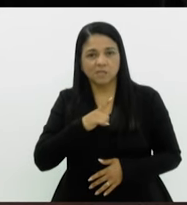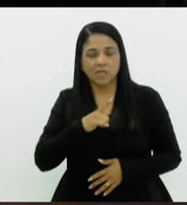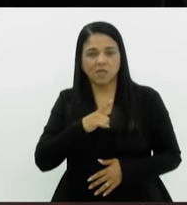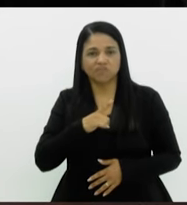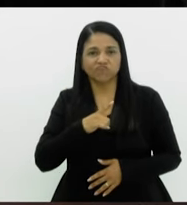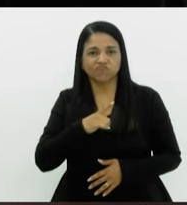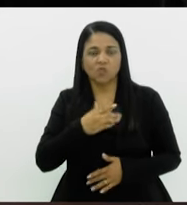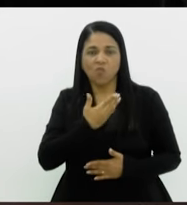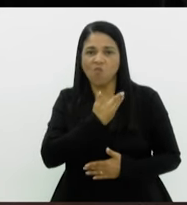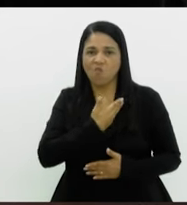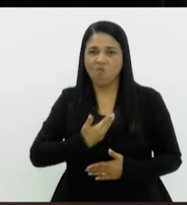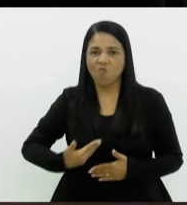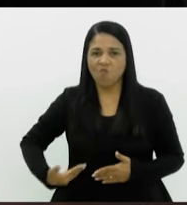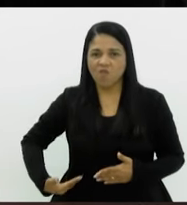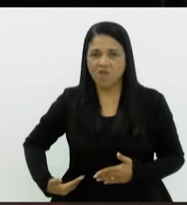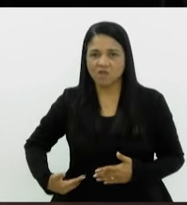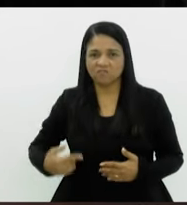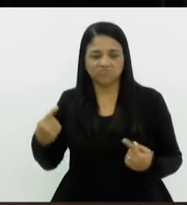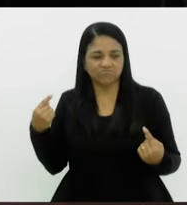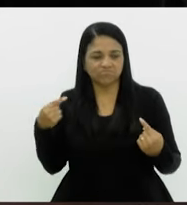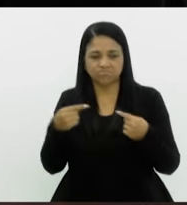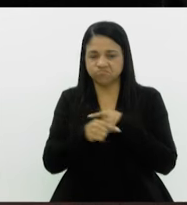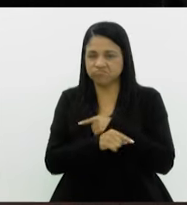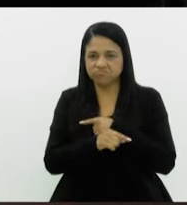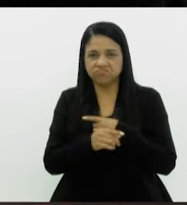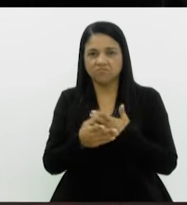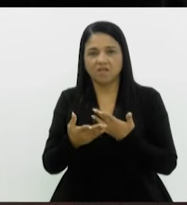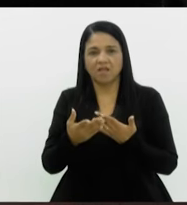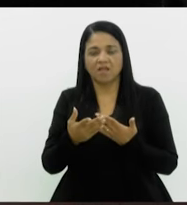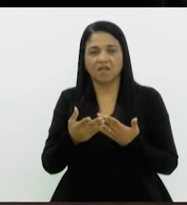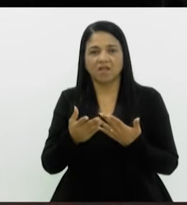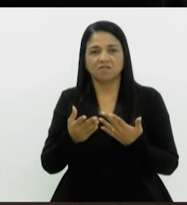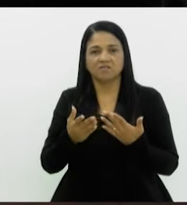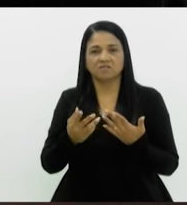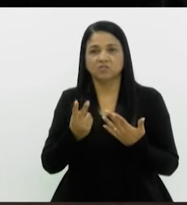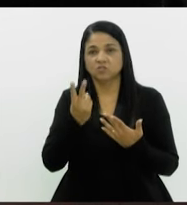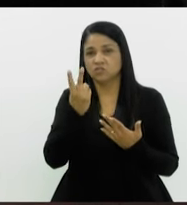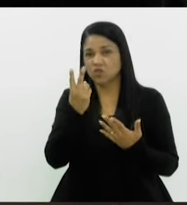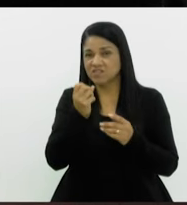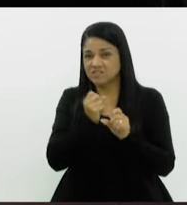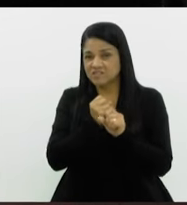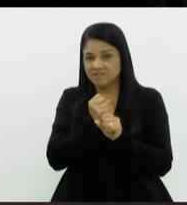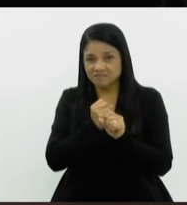desgoverno que, durante tão pouco tempo já no seu mandato,